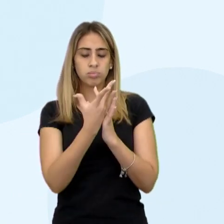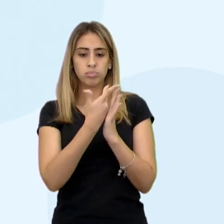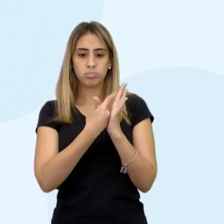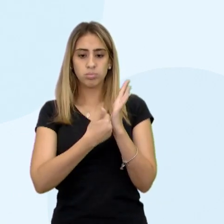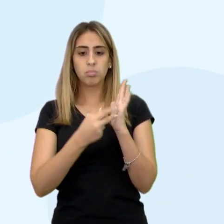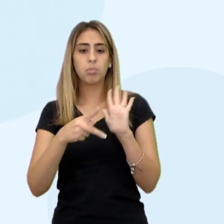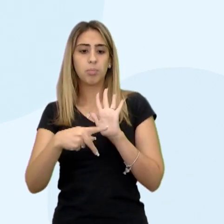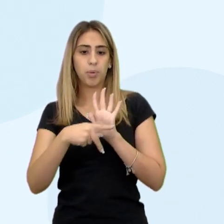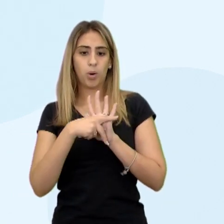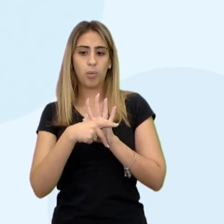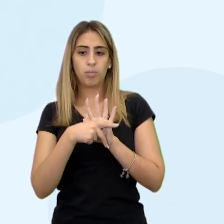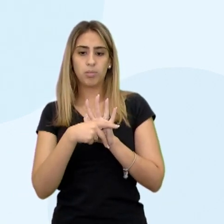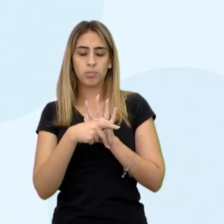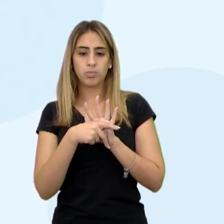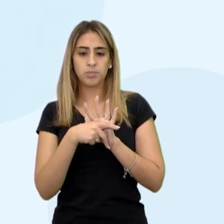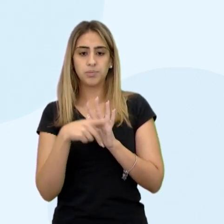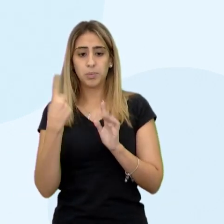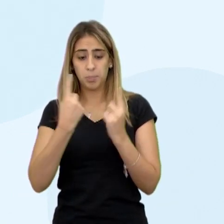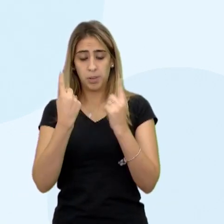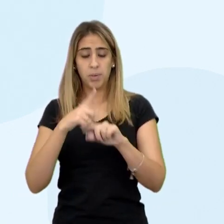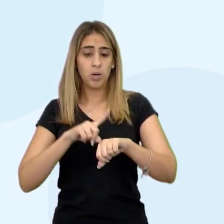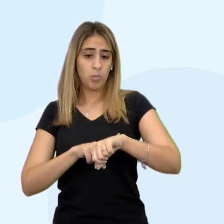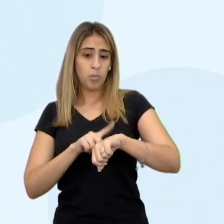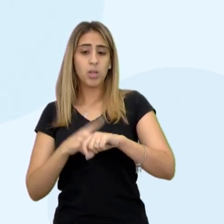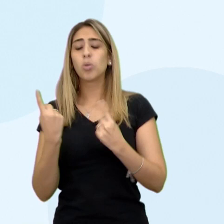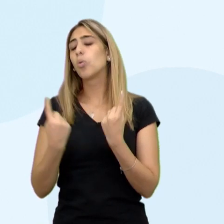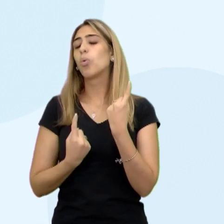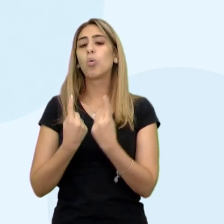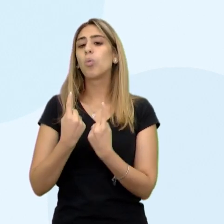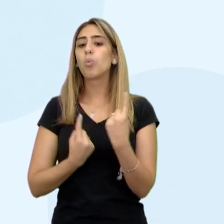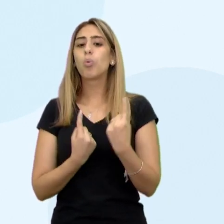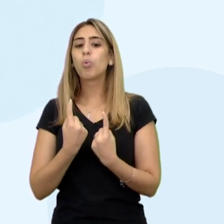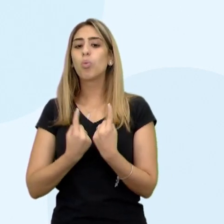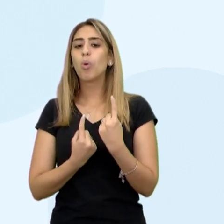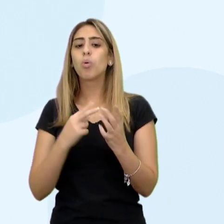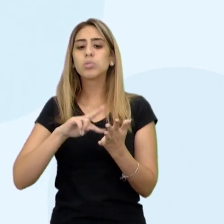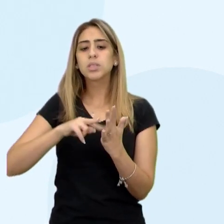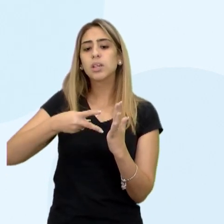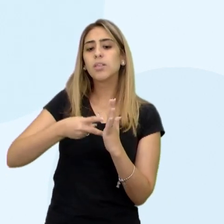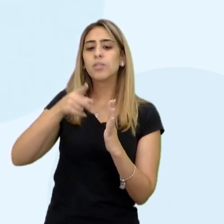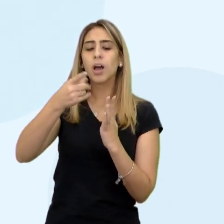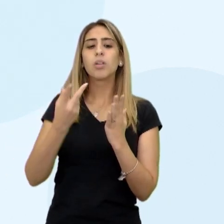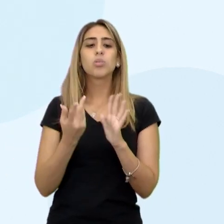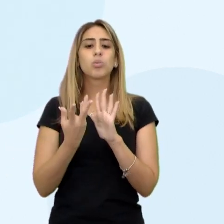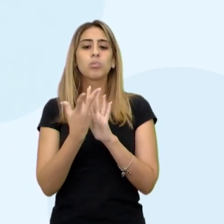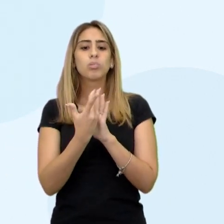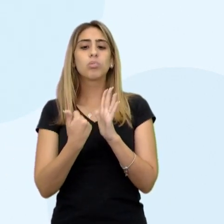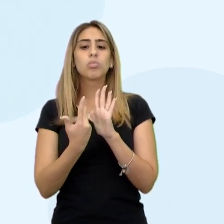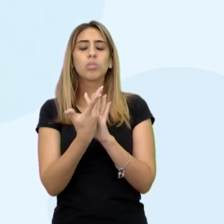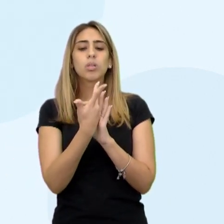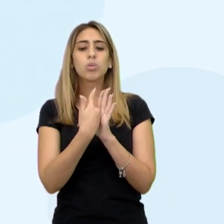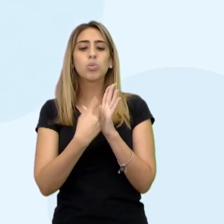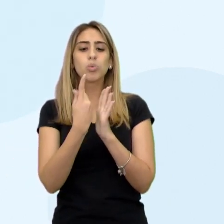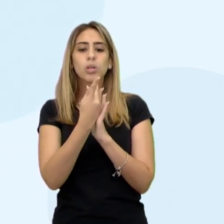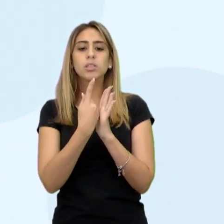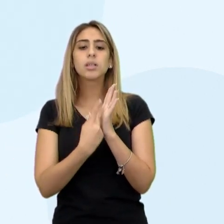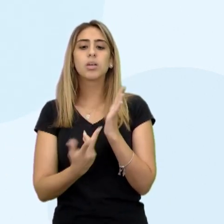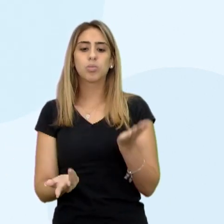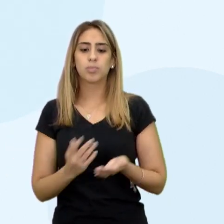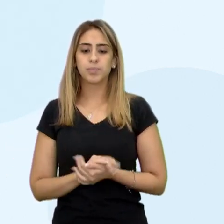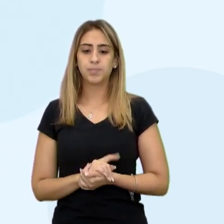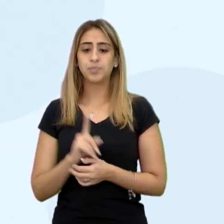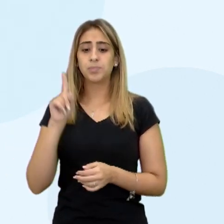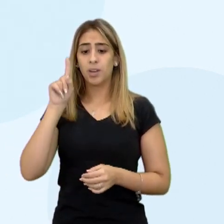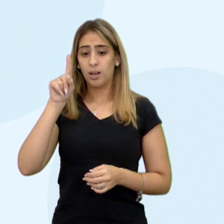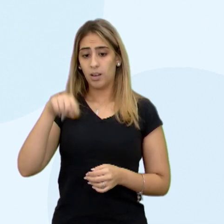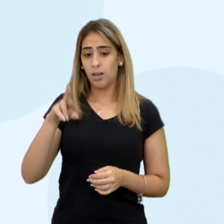identificar num primeiro momento qual é o significado dessa obra, né? E aí a gente volta de novo. É um